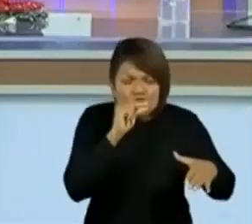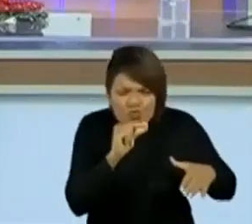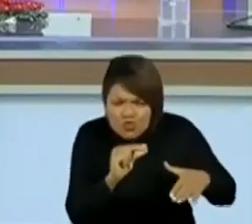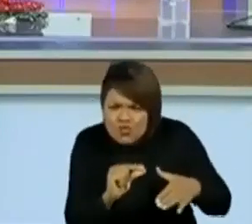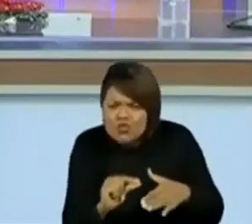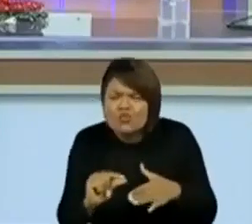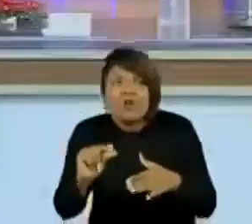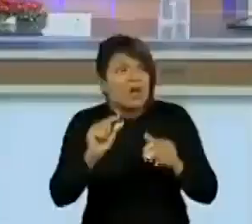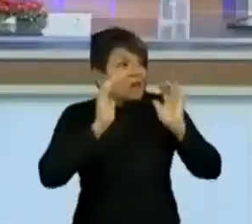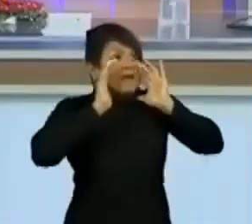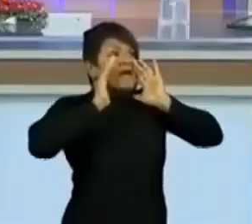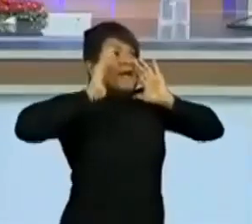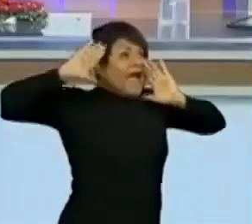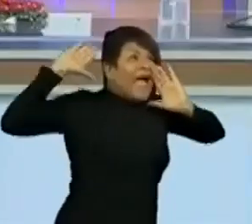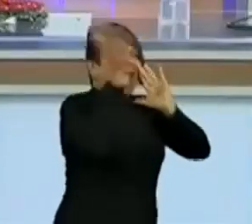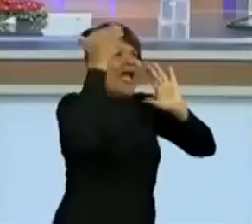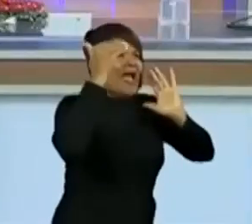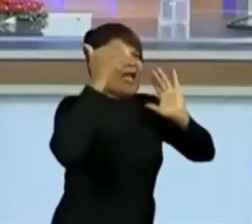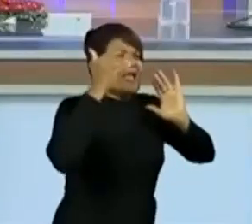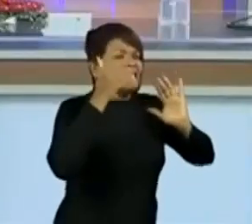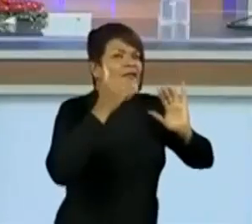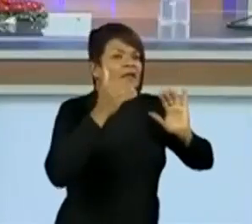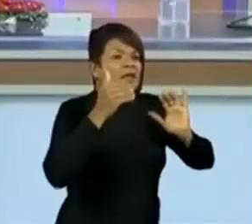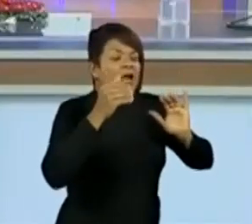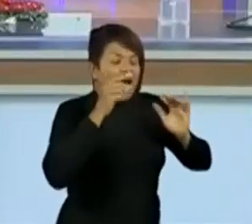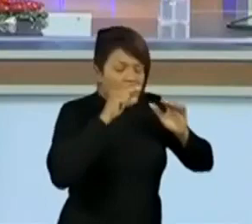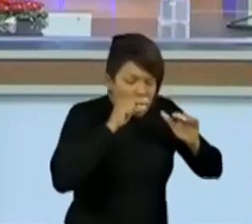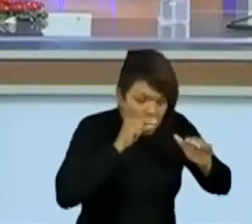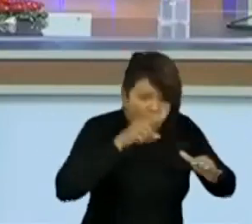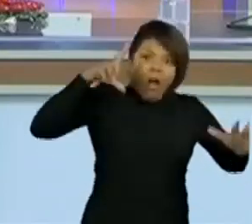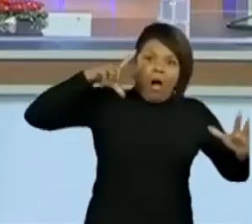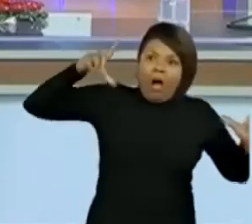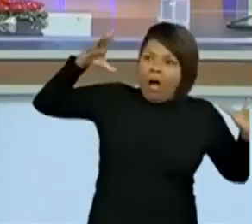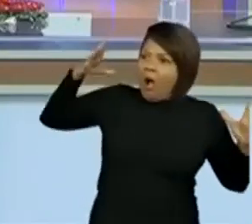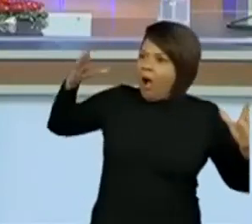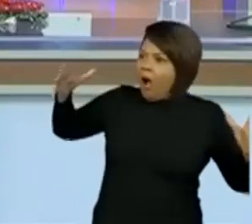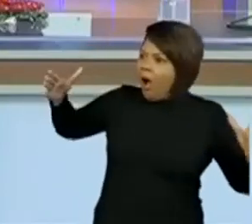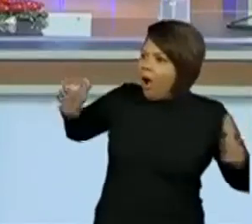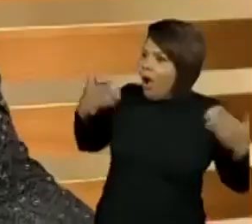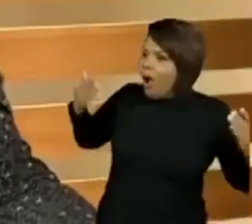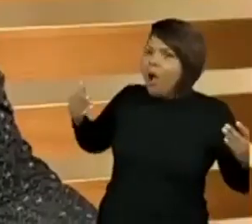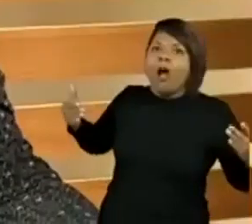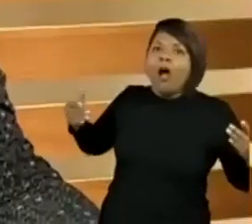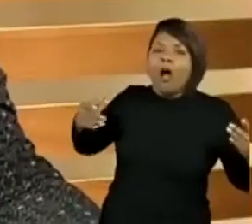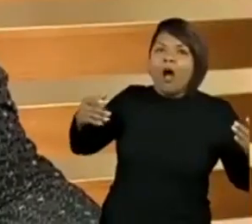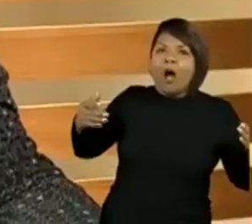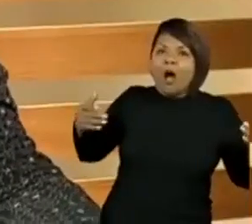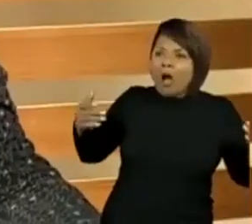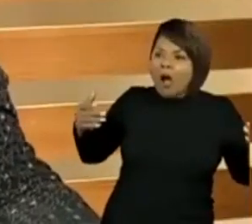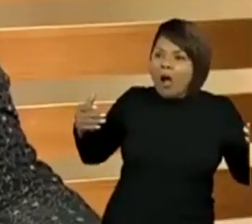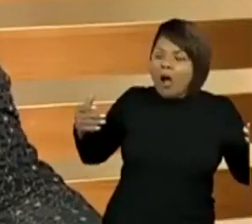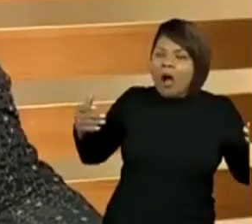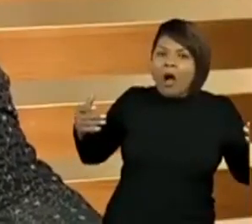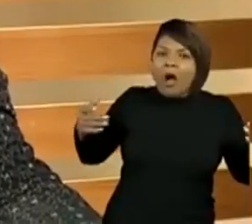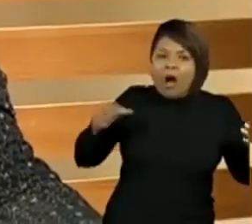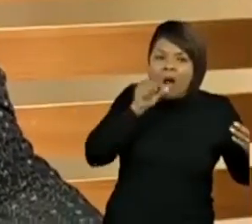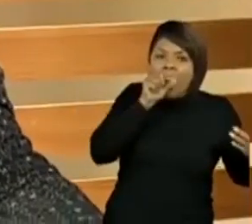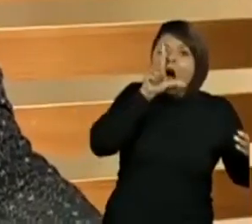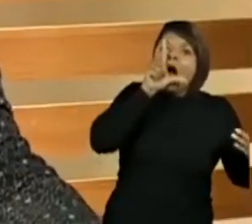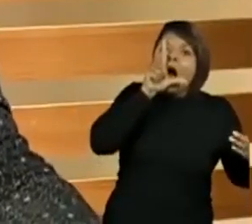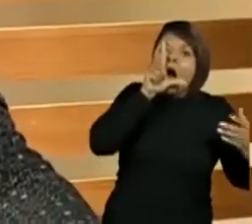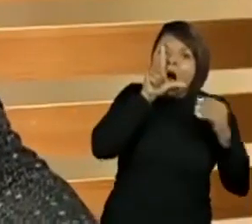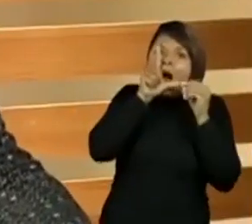Mazanendaba gritou: ei! A águia levou um susto. E como ela levou um susto, abriu o